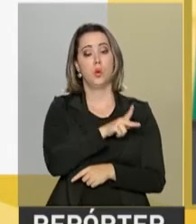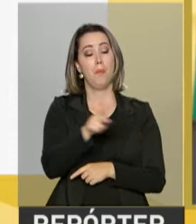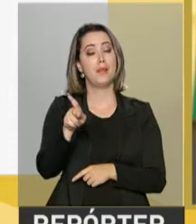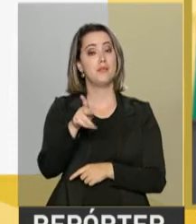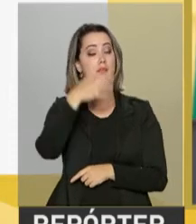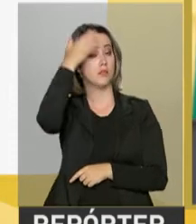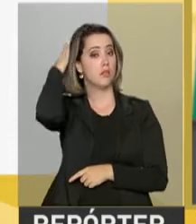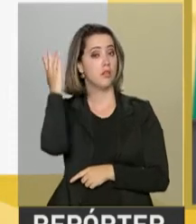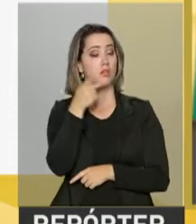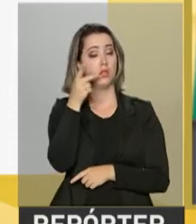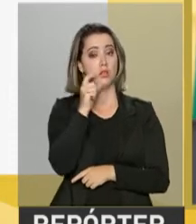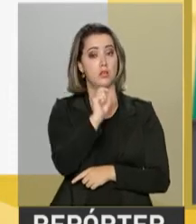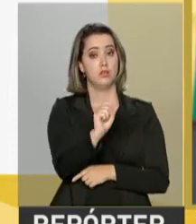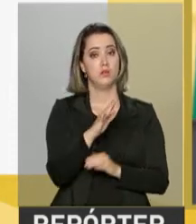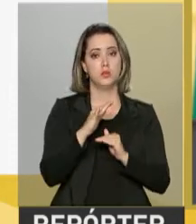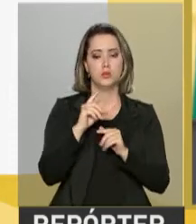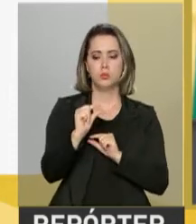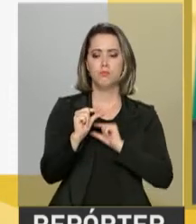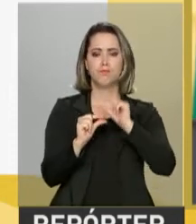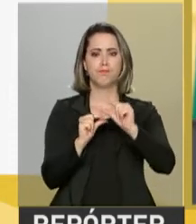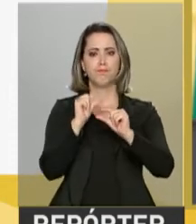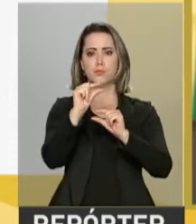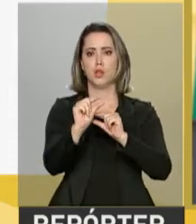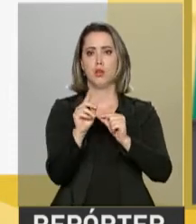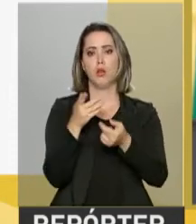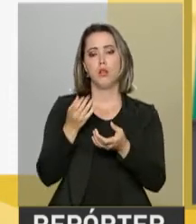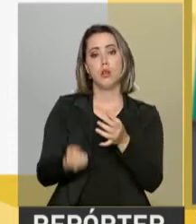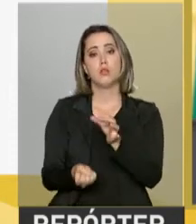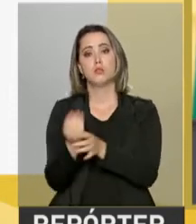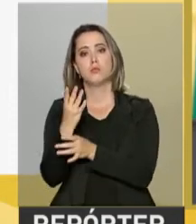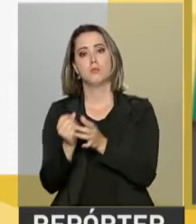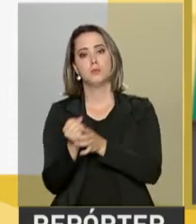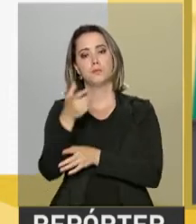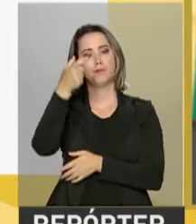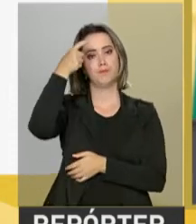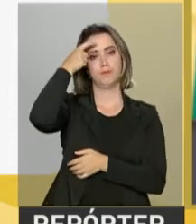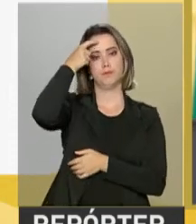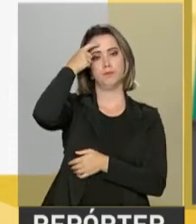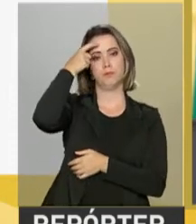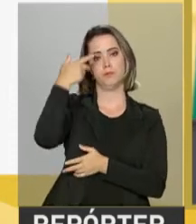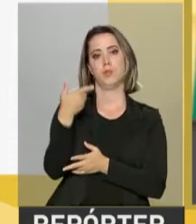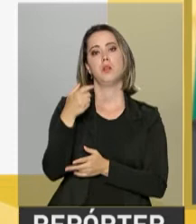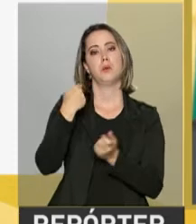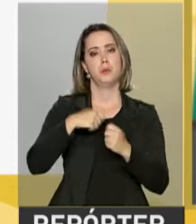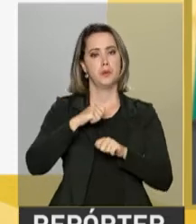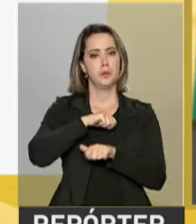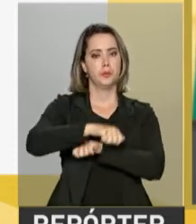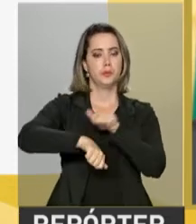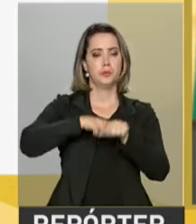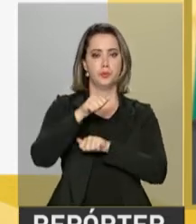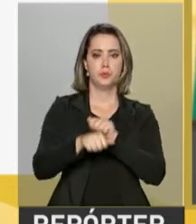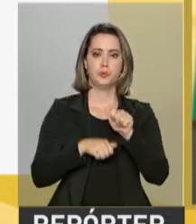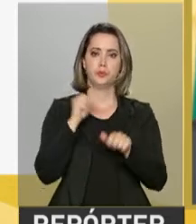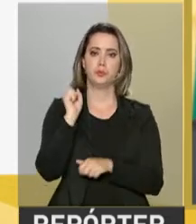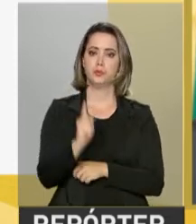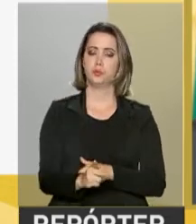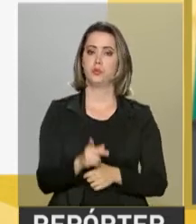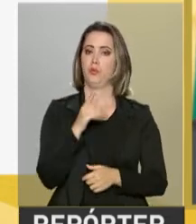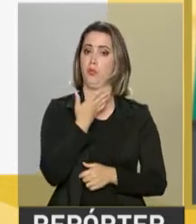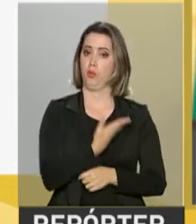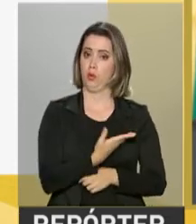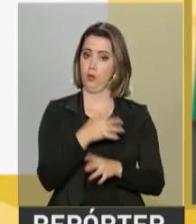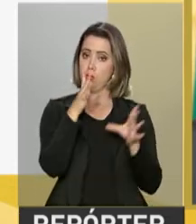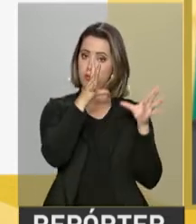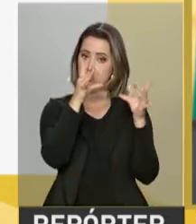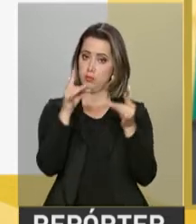michel temer afirmou que aos poucos está se criando a consciência de que é preciso modificar a previdência temer